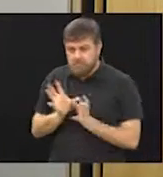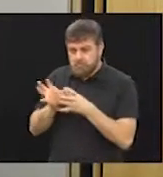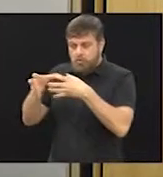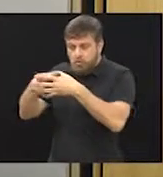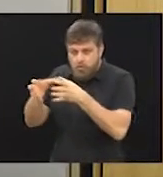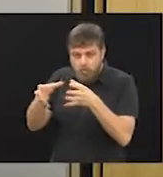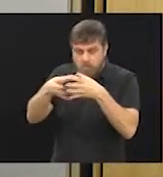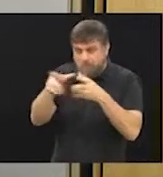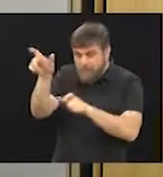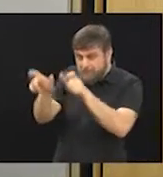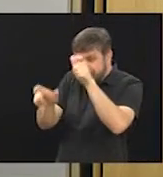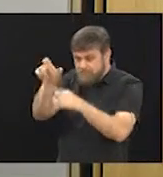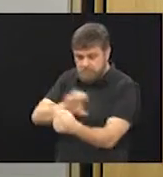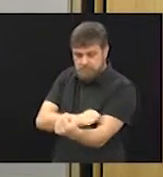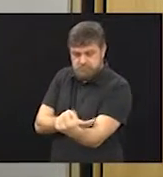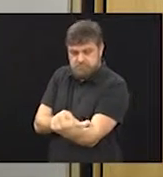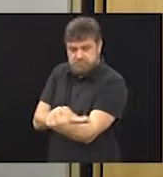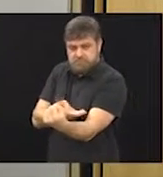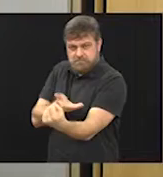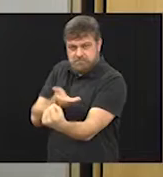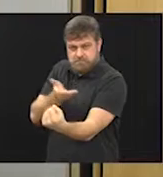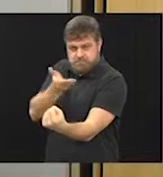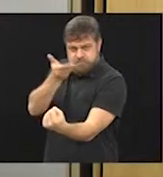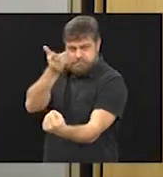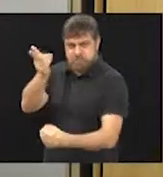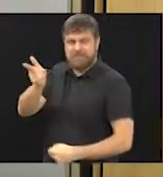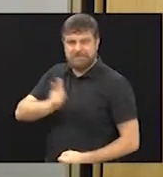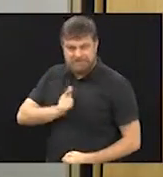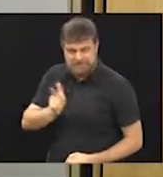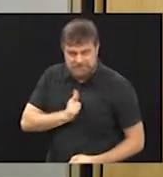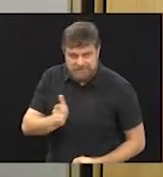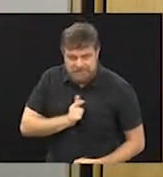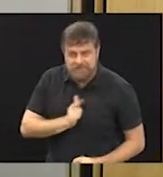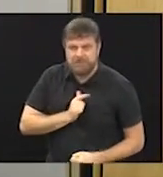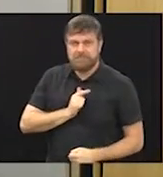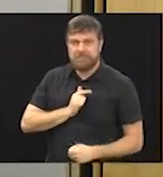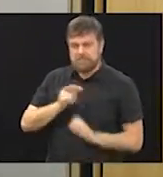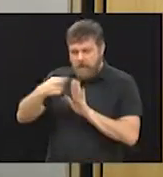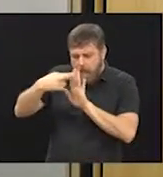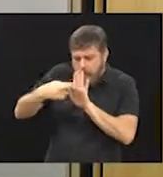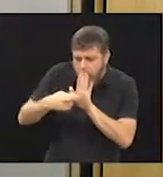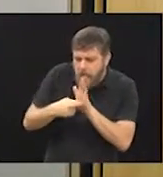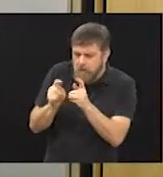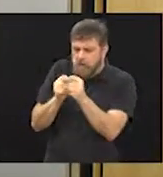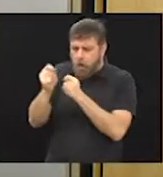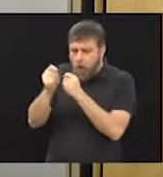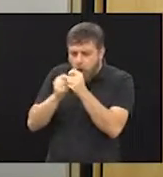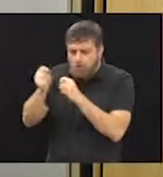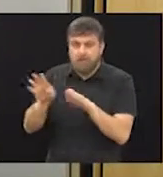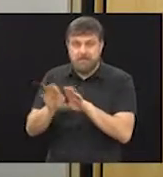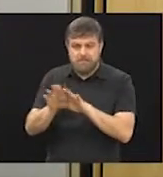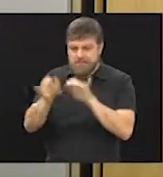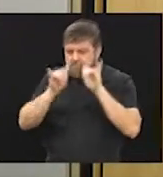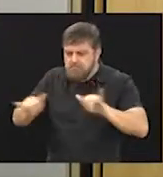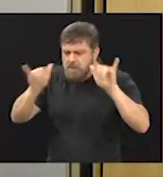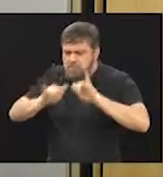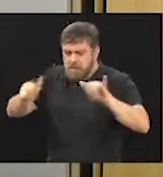dos pacientes hipertensos, mesmo com toda a sua rigidez de controle, de